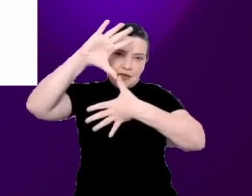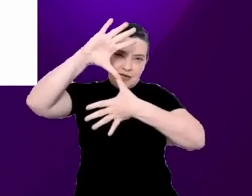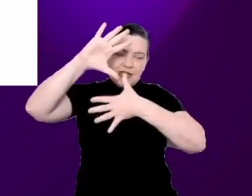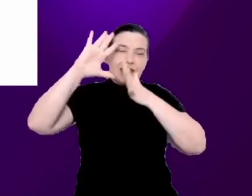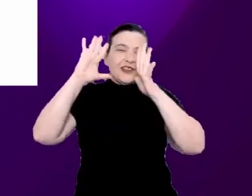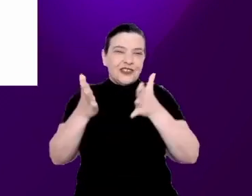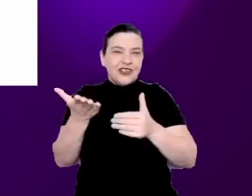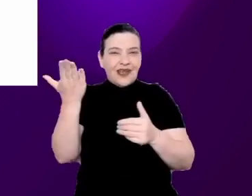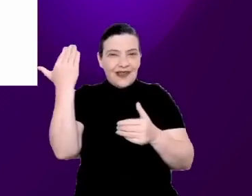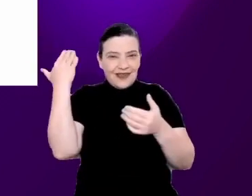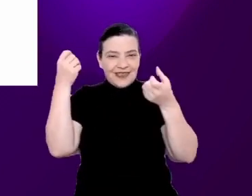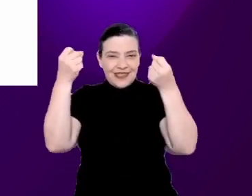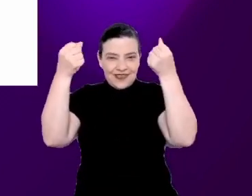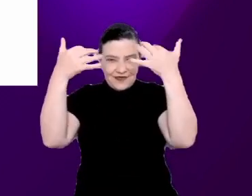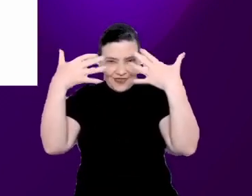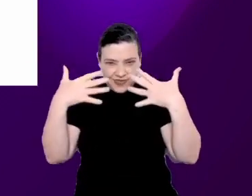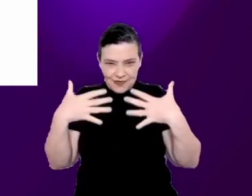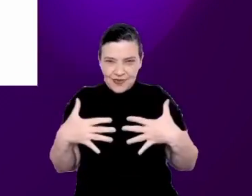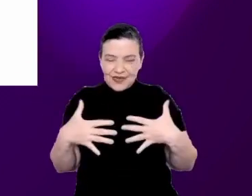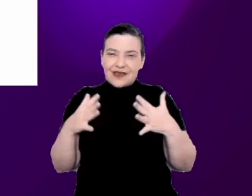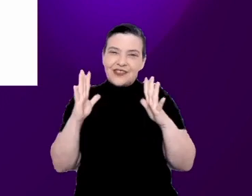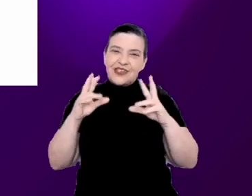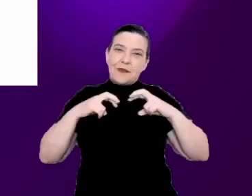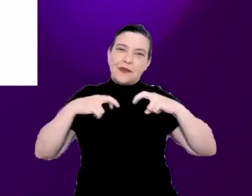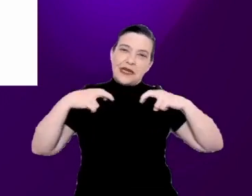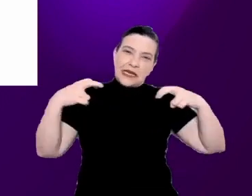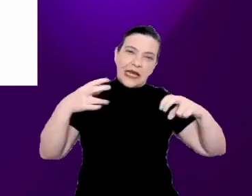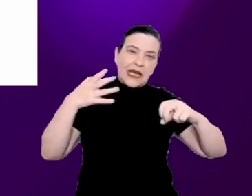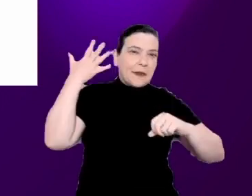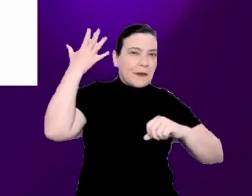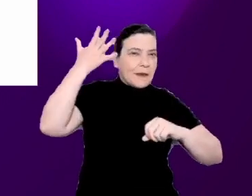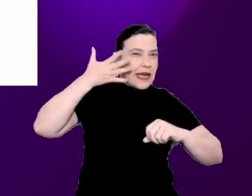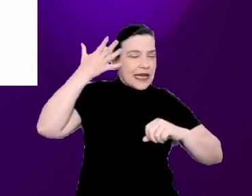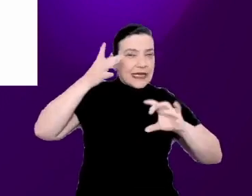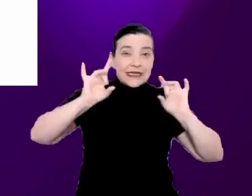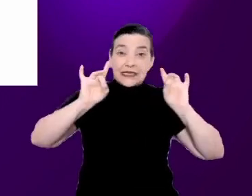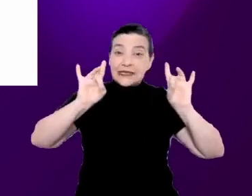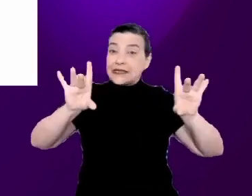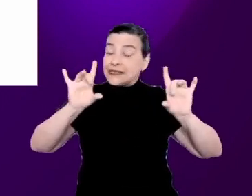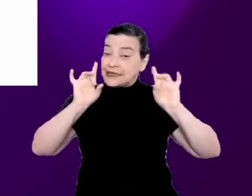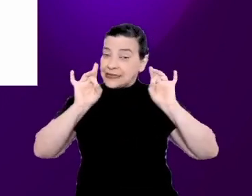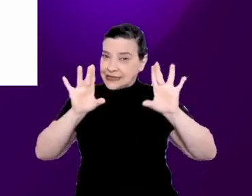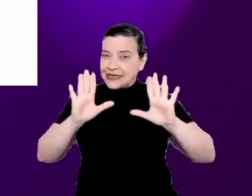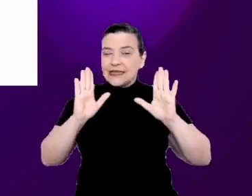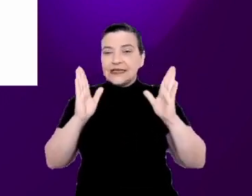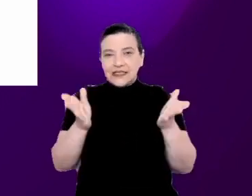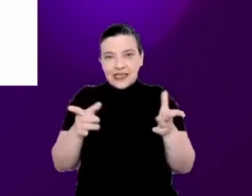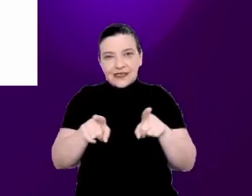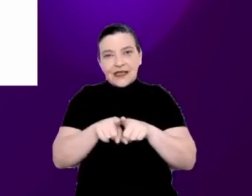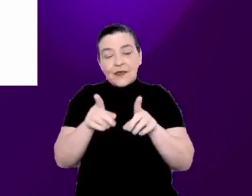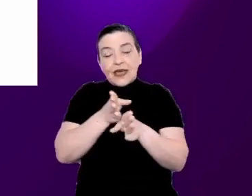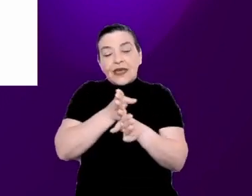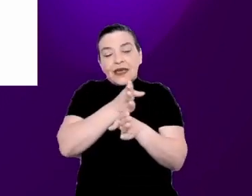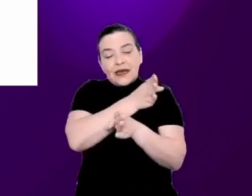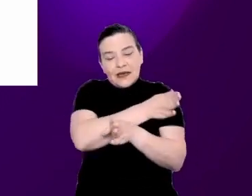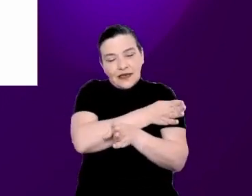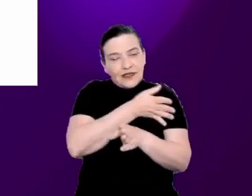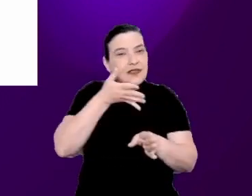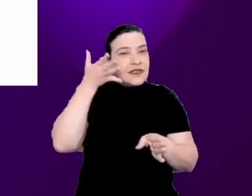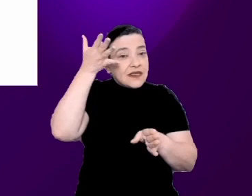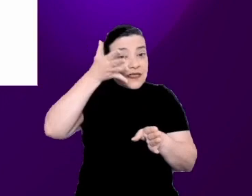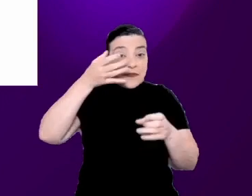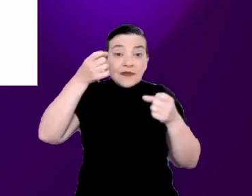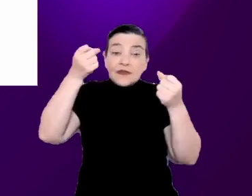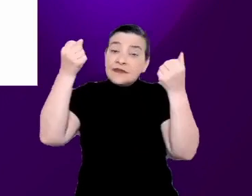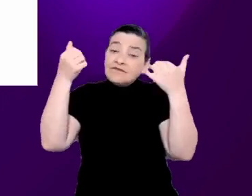aqui pela Elenara, na palestra magna, que as meninas que me antecederam também falaram sobre isso,